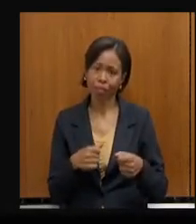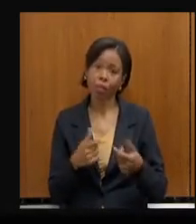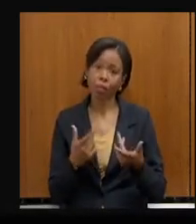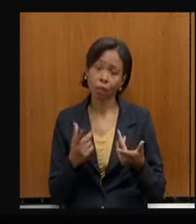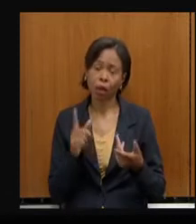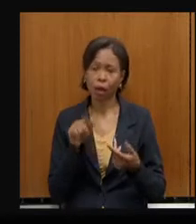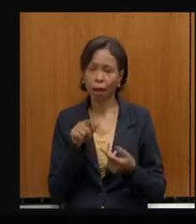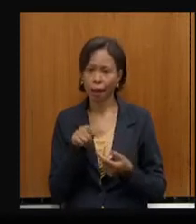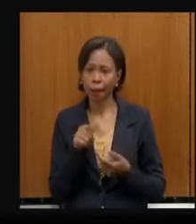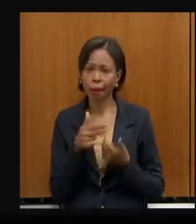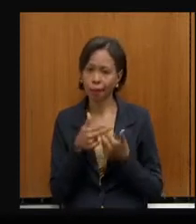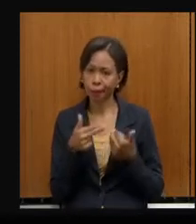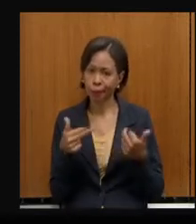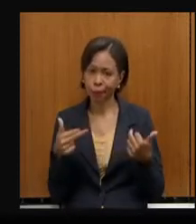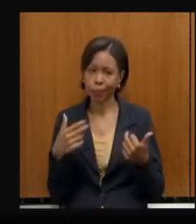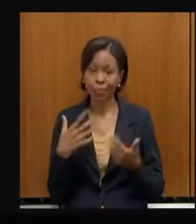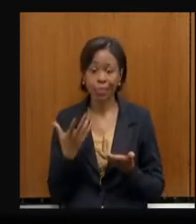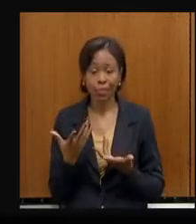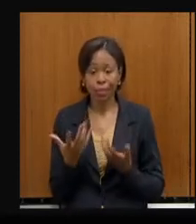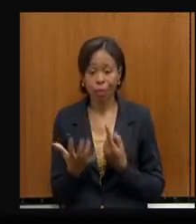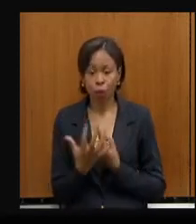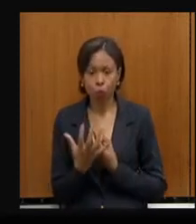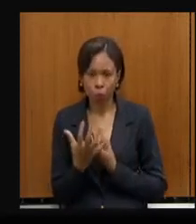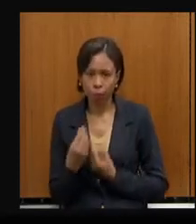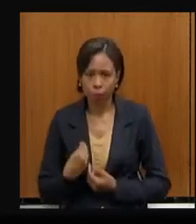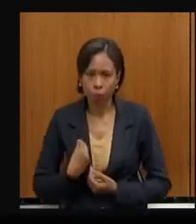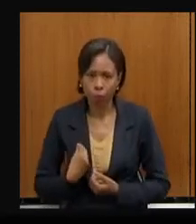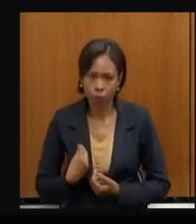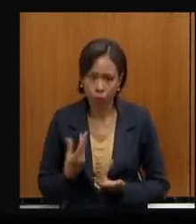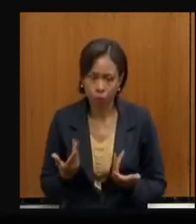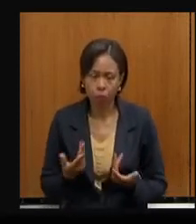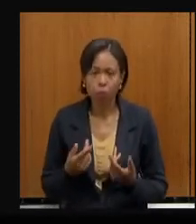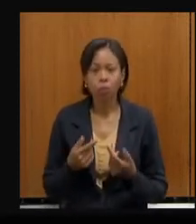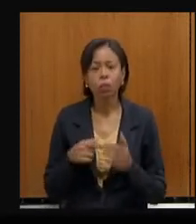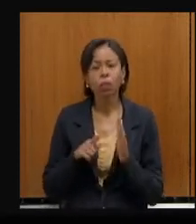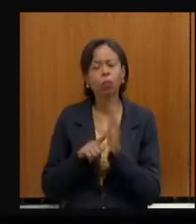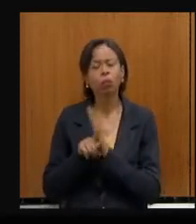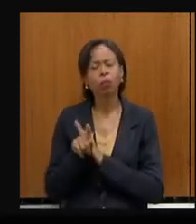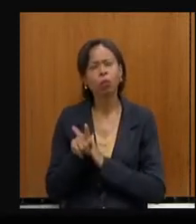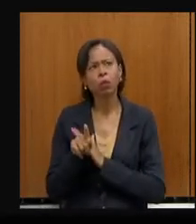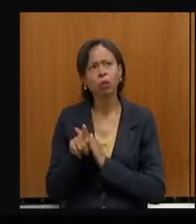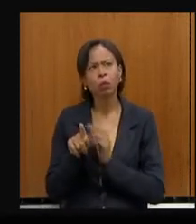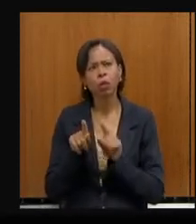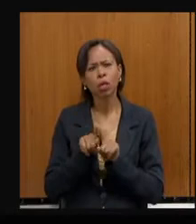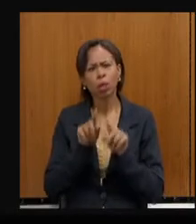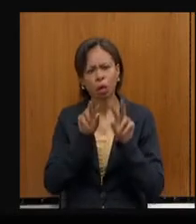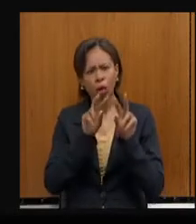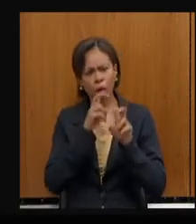mandar de limite e também silpa exército